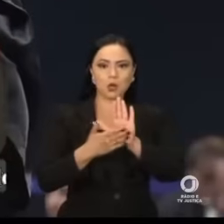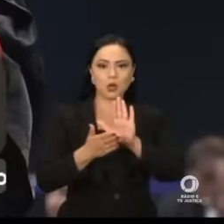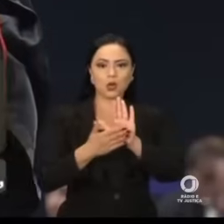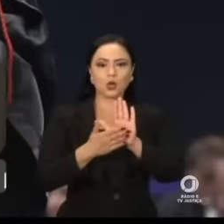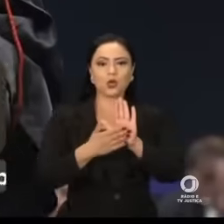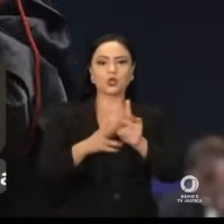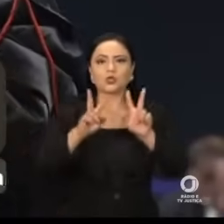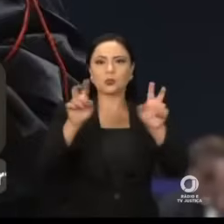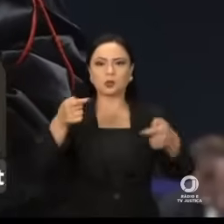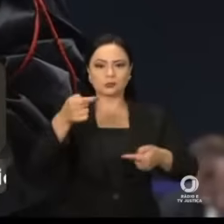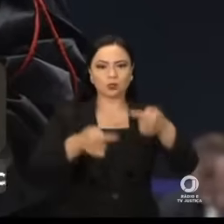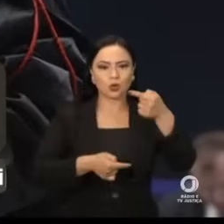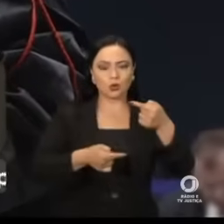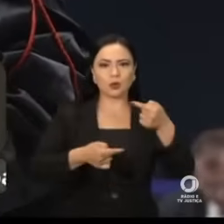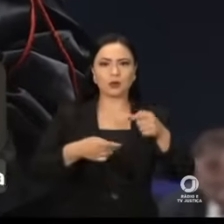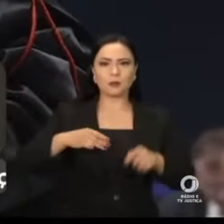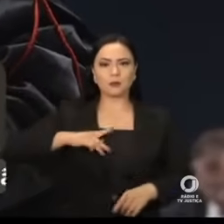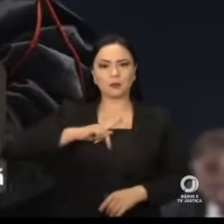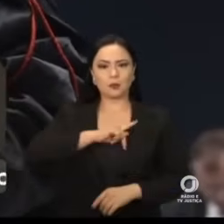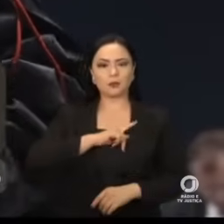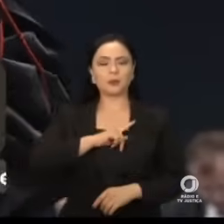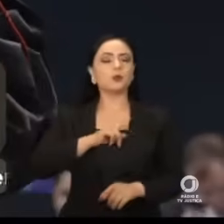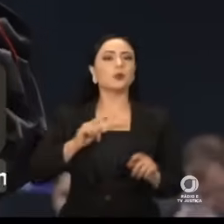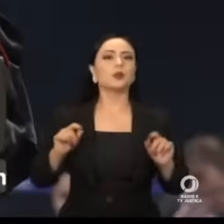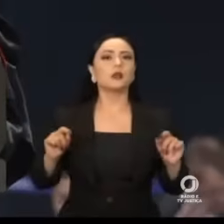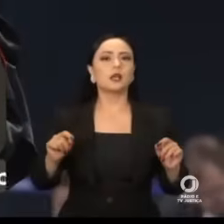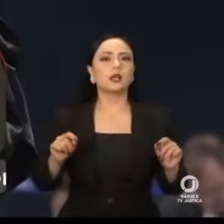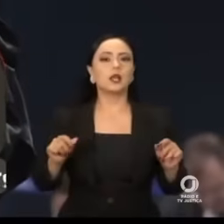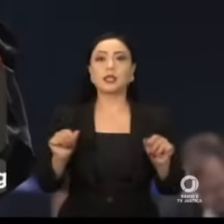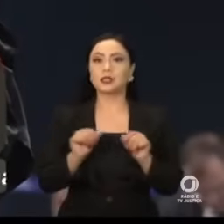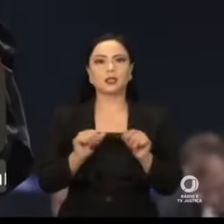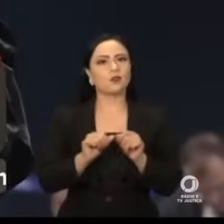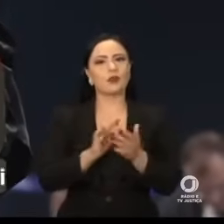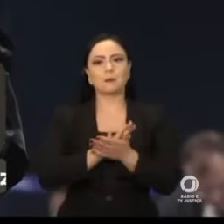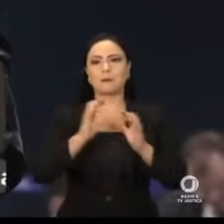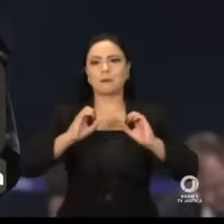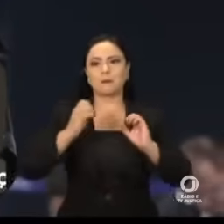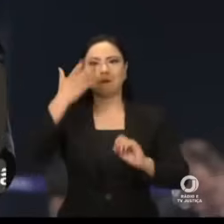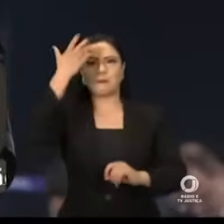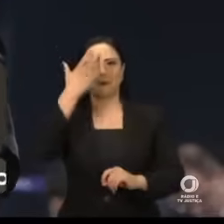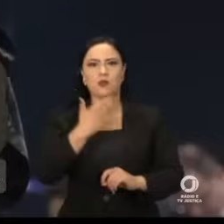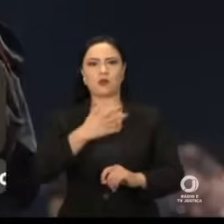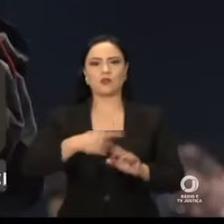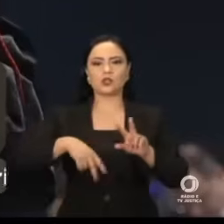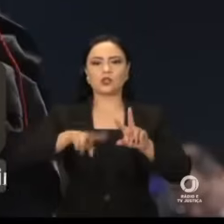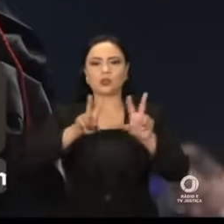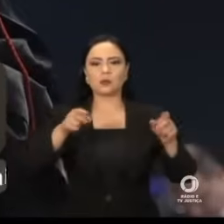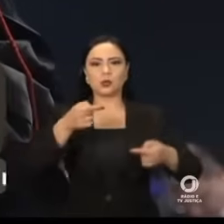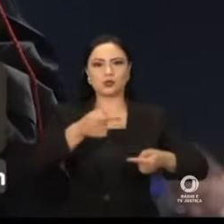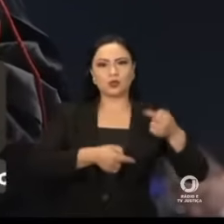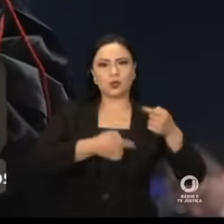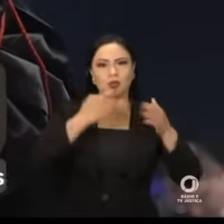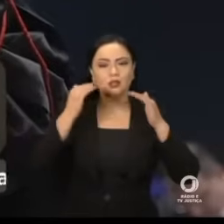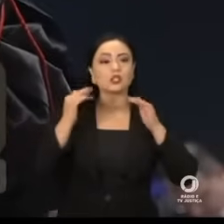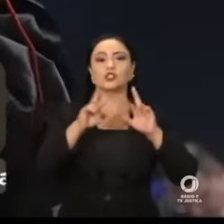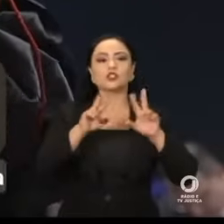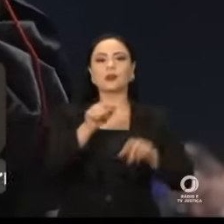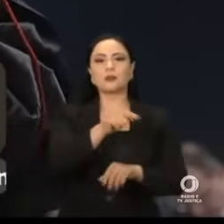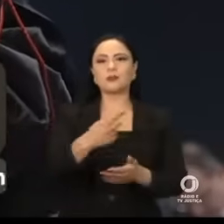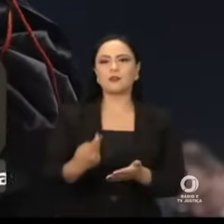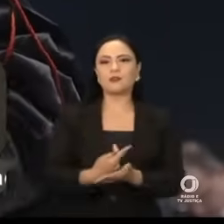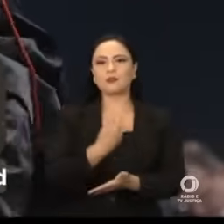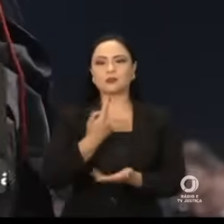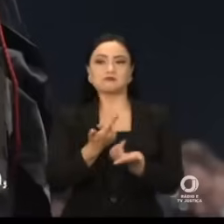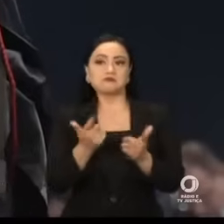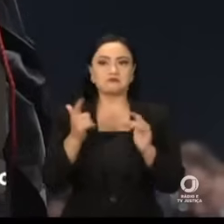do contraditório, o Ministério Público sequer fez prova sobre o crime do contraditório a respeito desses fatos. Não há